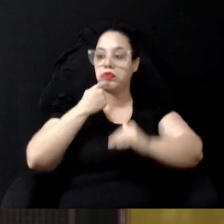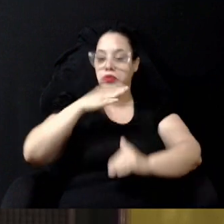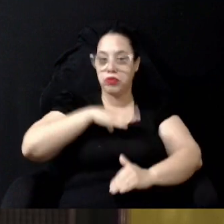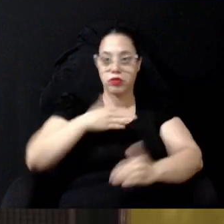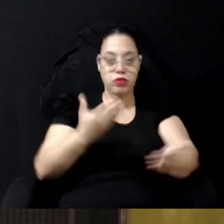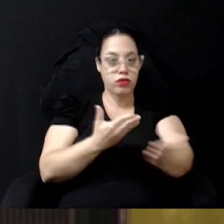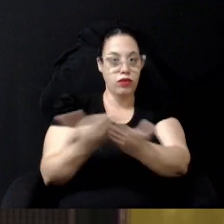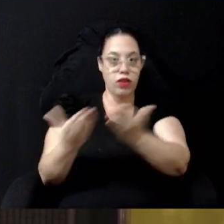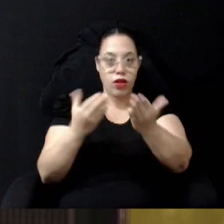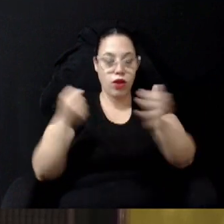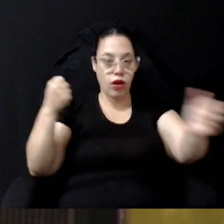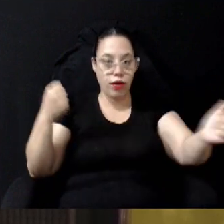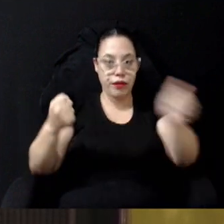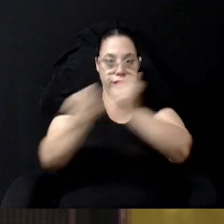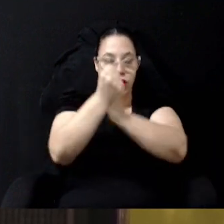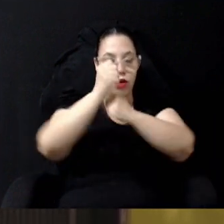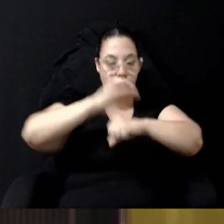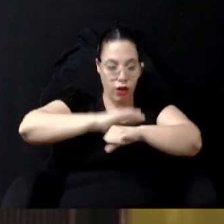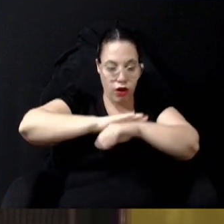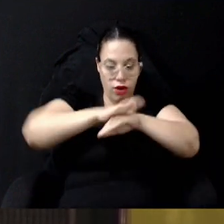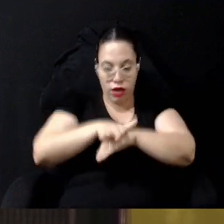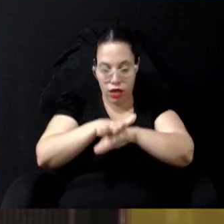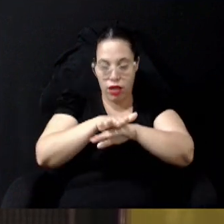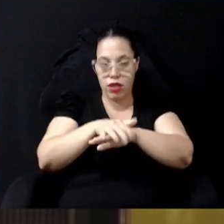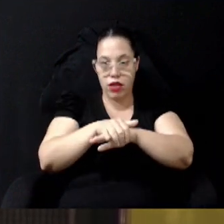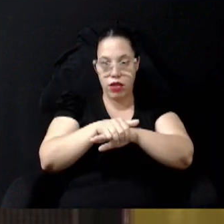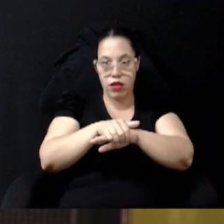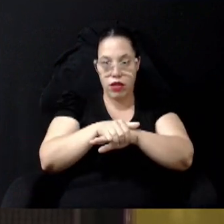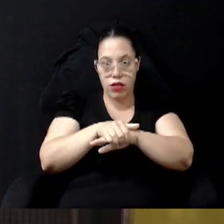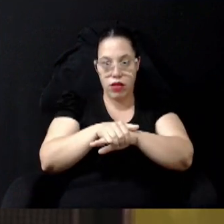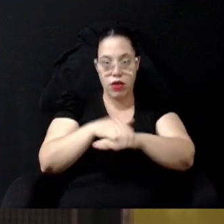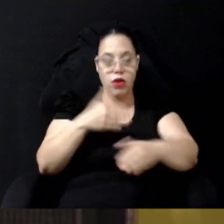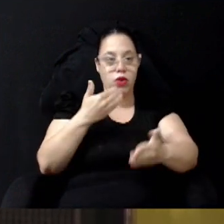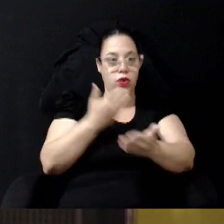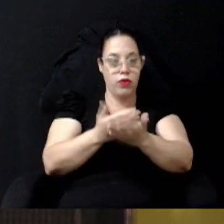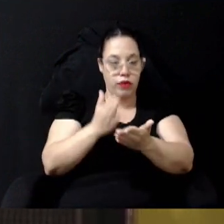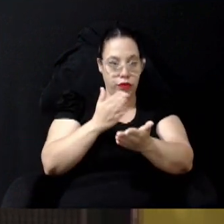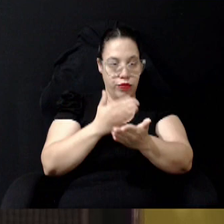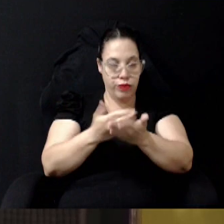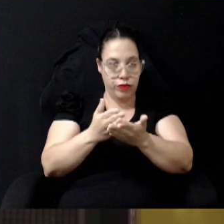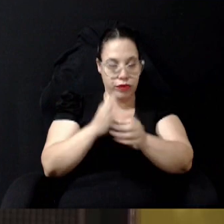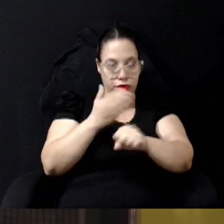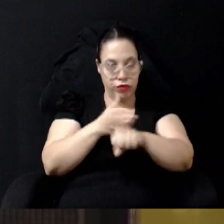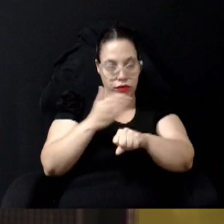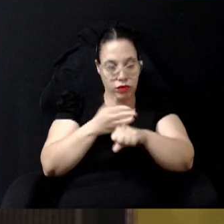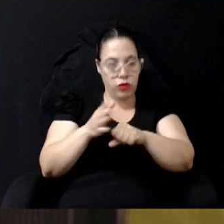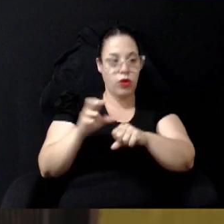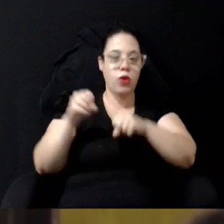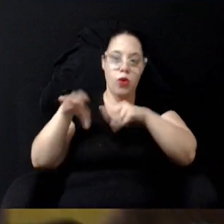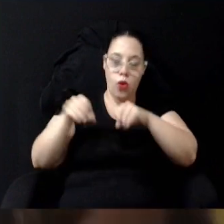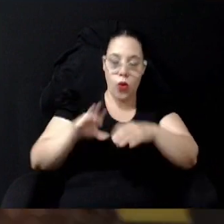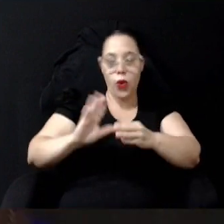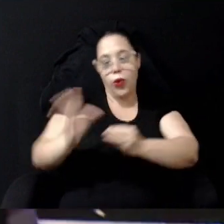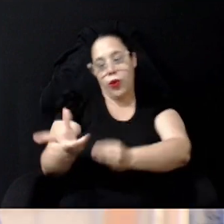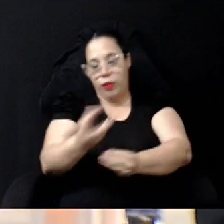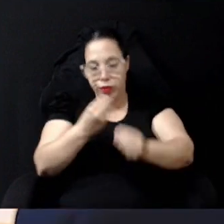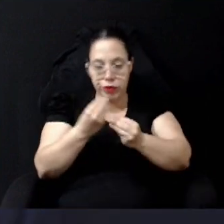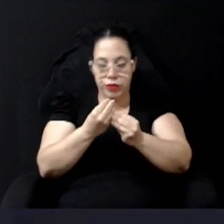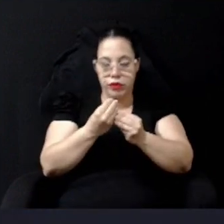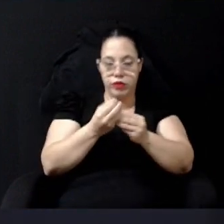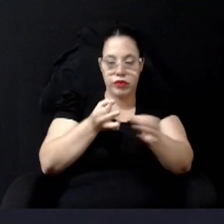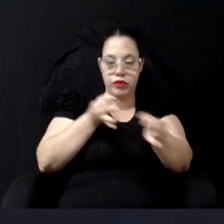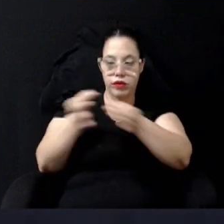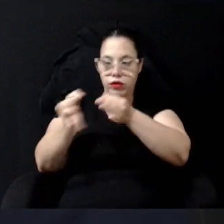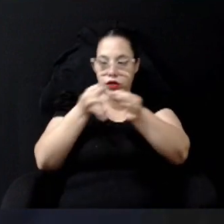combate ao racismo, com práticas educacionais, artísticas e de organização